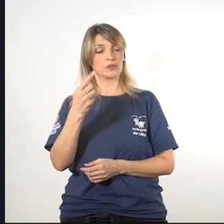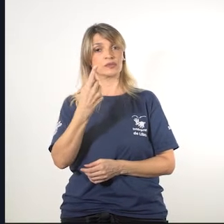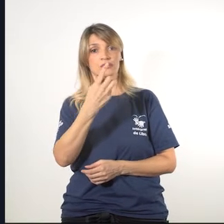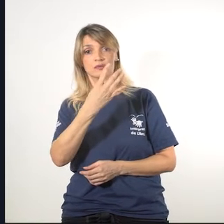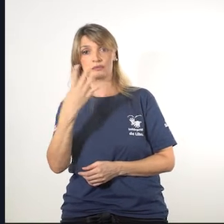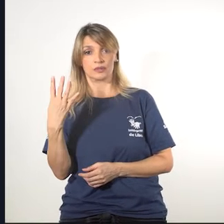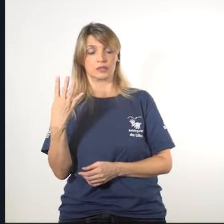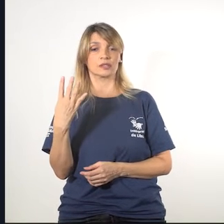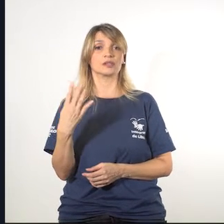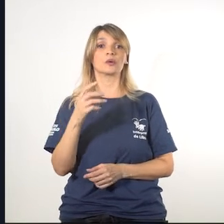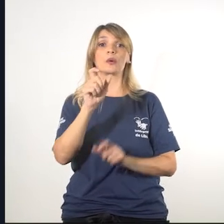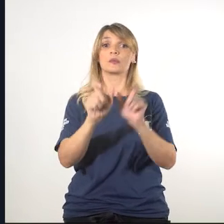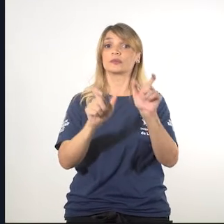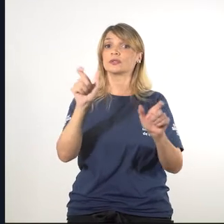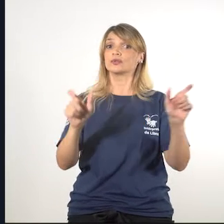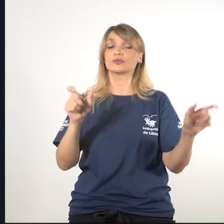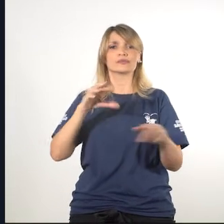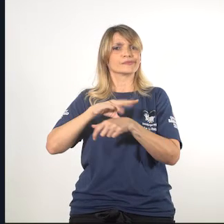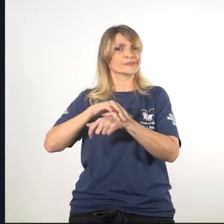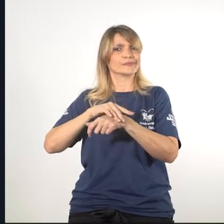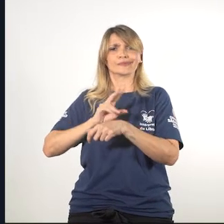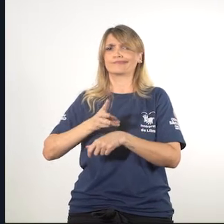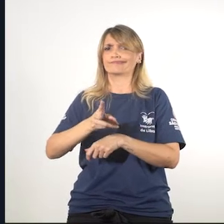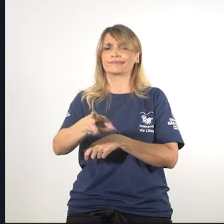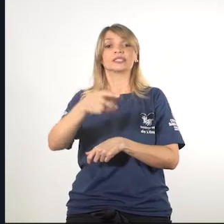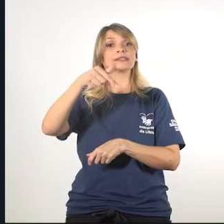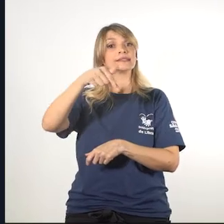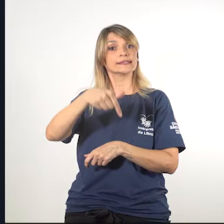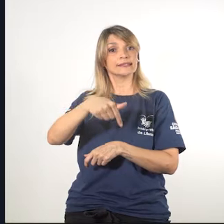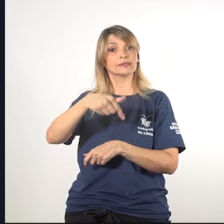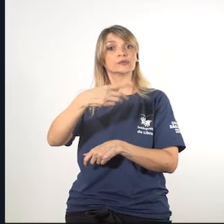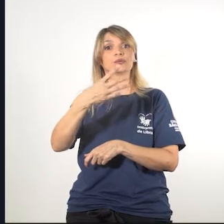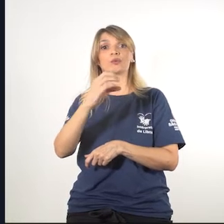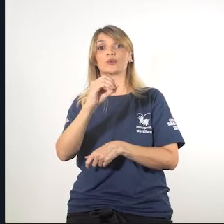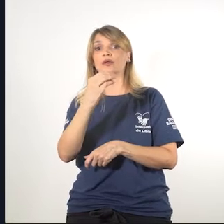1.983.144, pessoas com comorbidades,